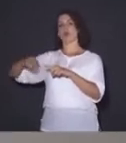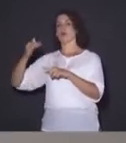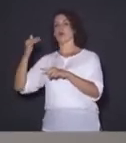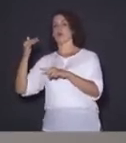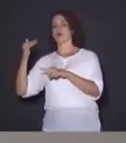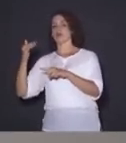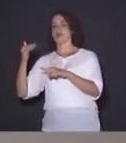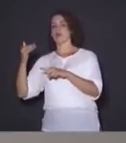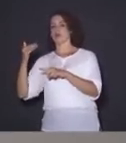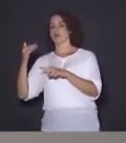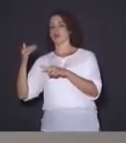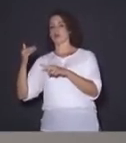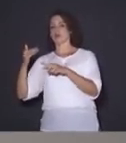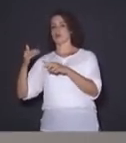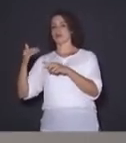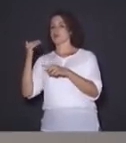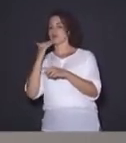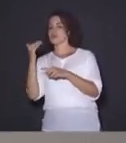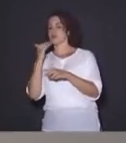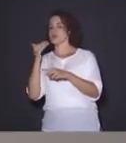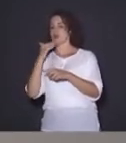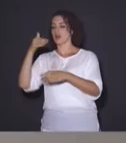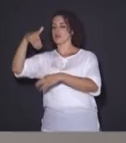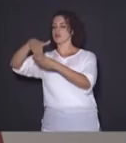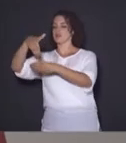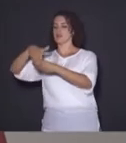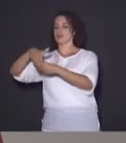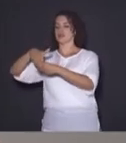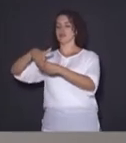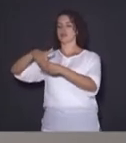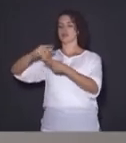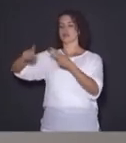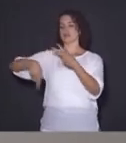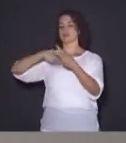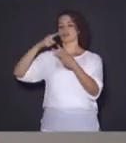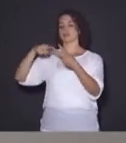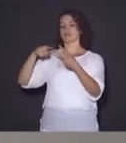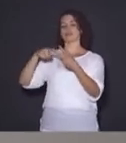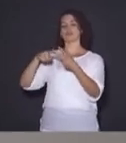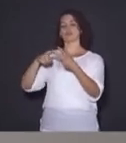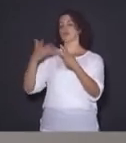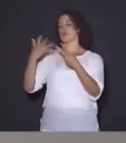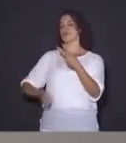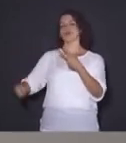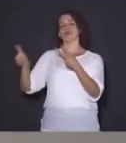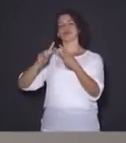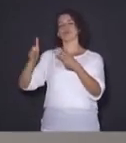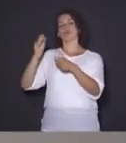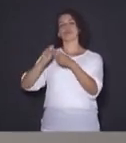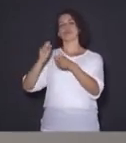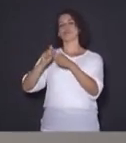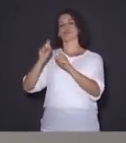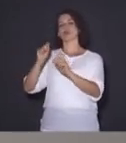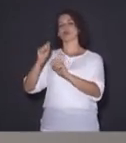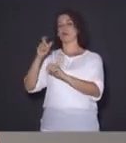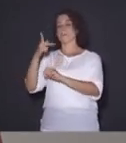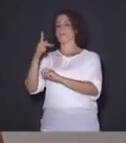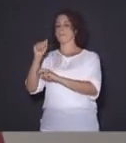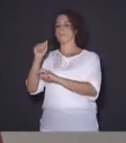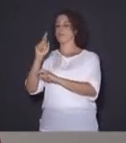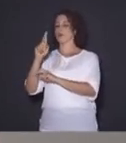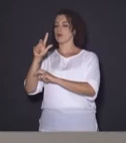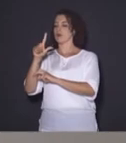impedir que eles implementem esses m parlamentarismo em terceiro